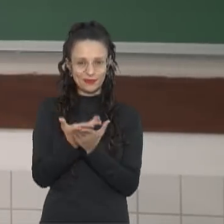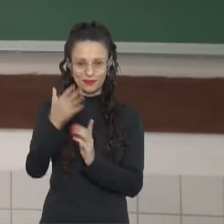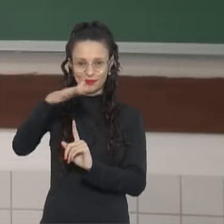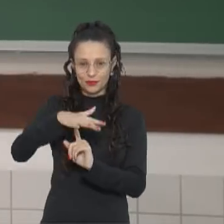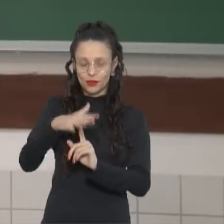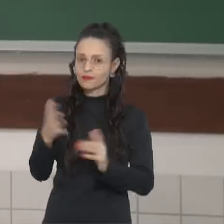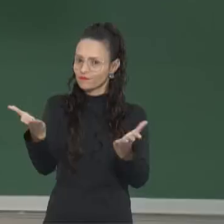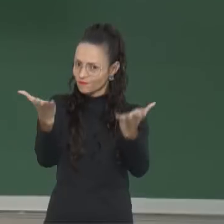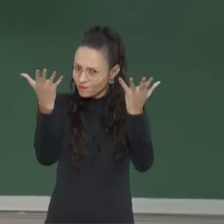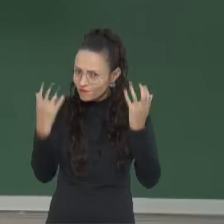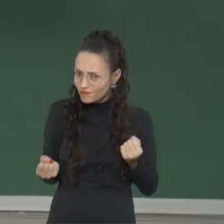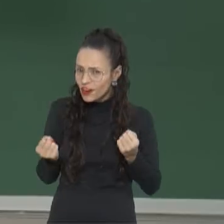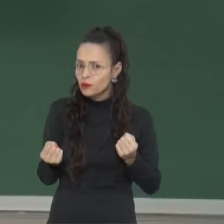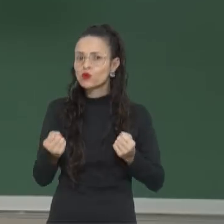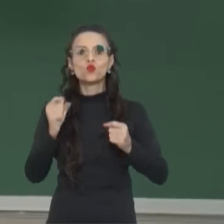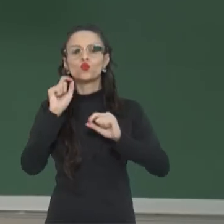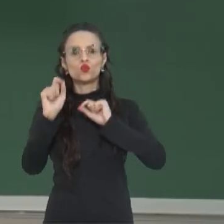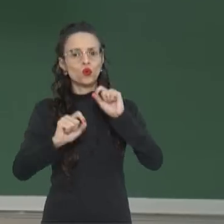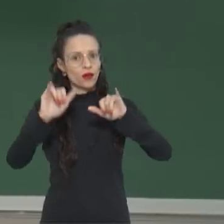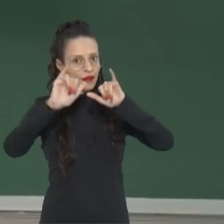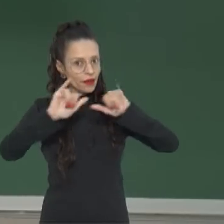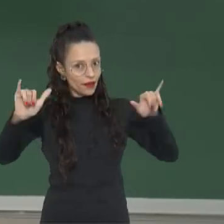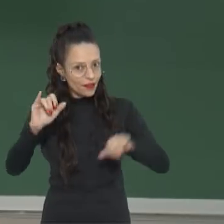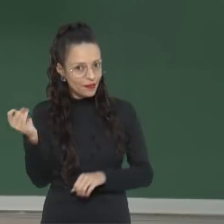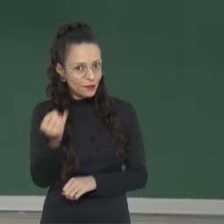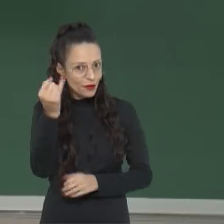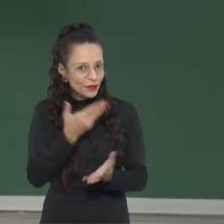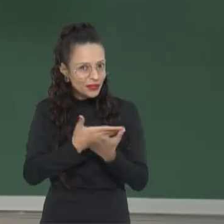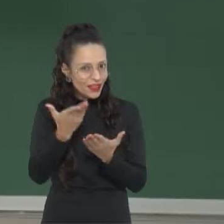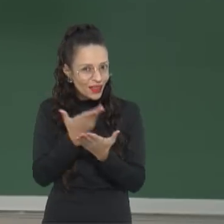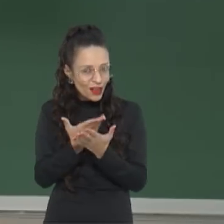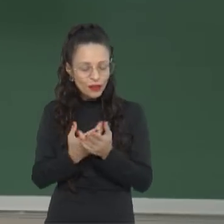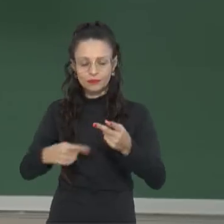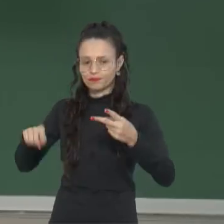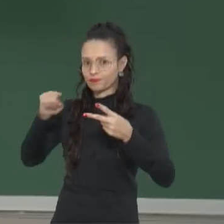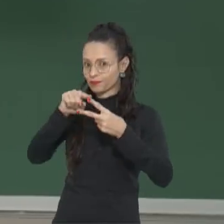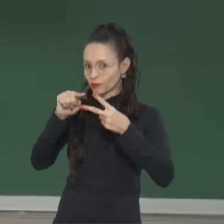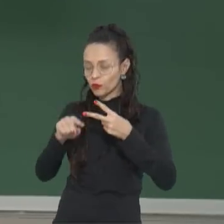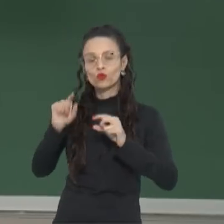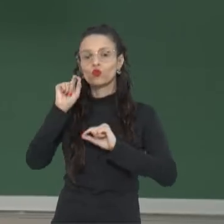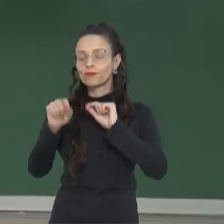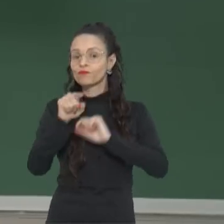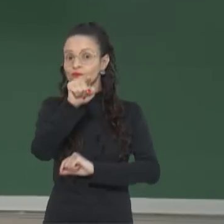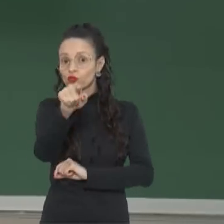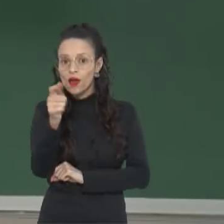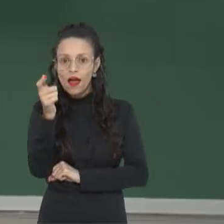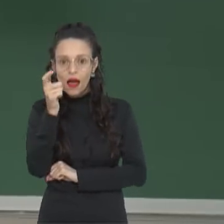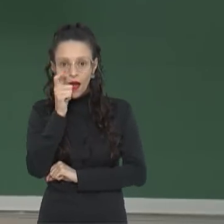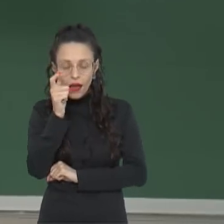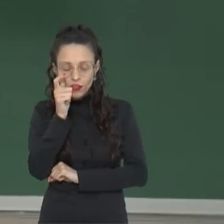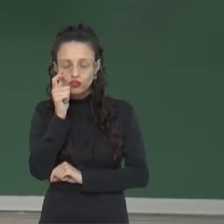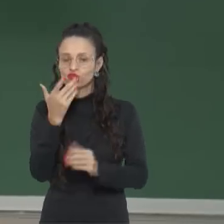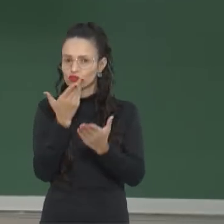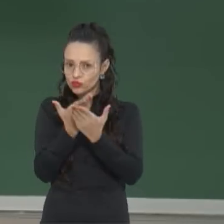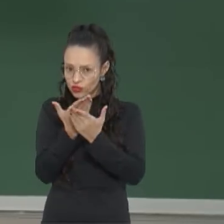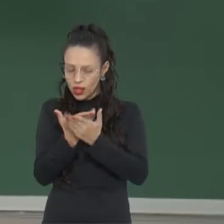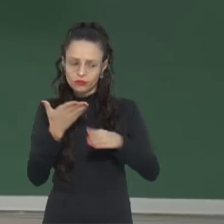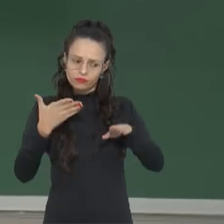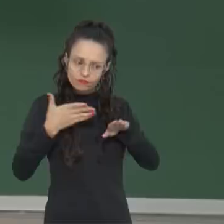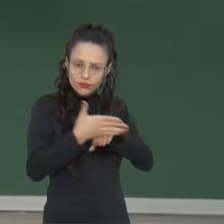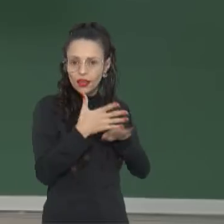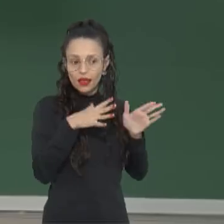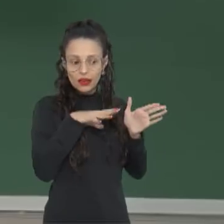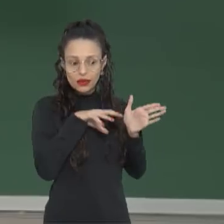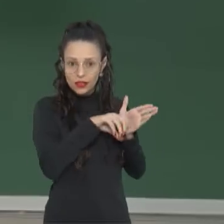juntos! Recados importantes para começarmos a aula de hoje. Você que assiste às aulas e tem acesso ao